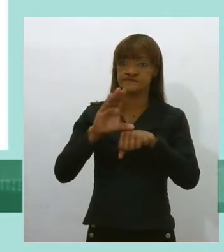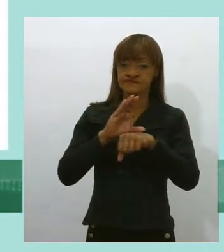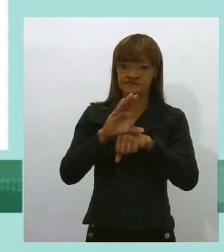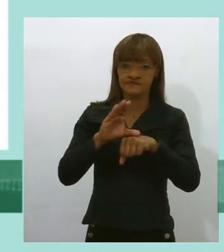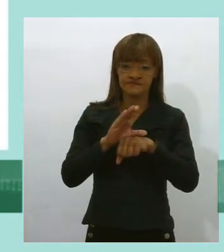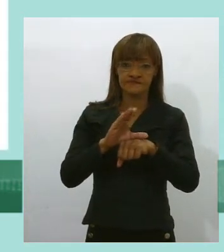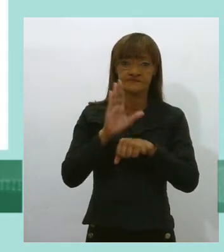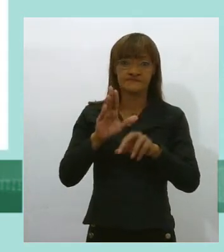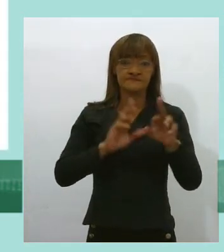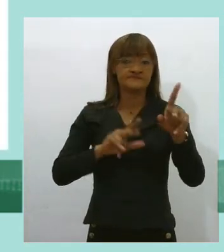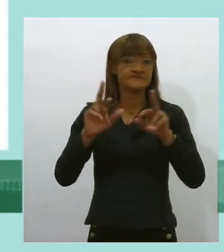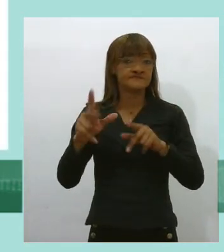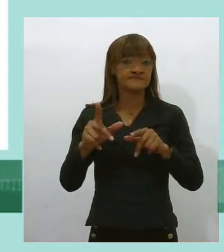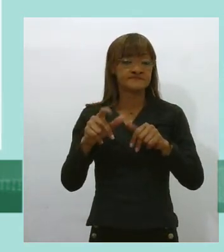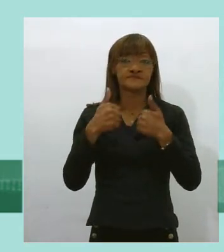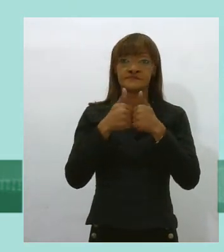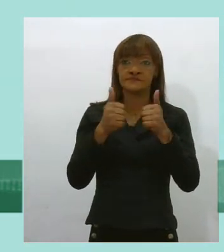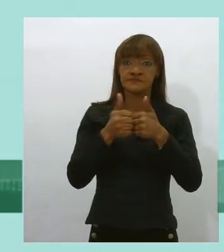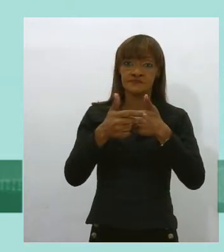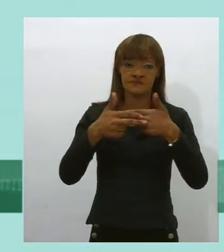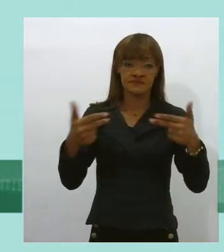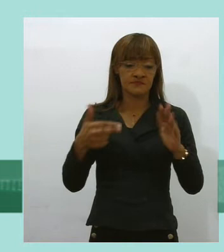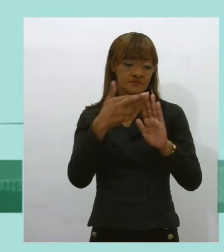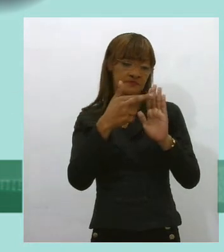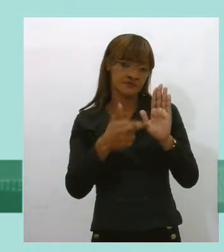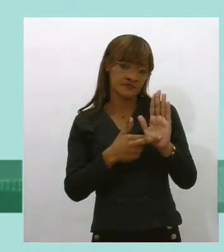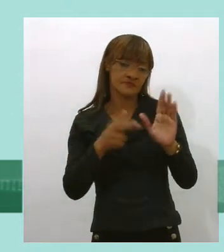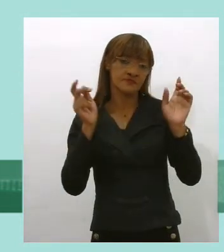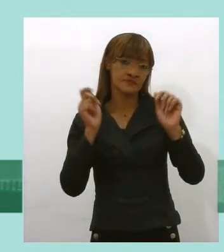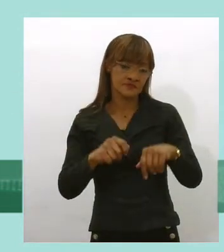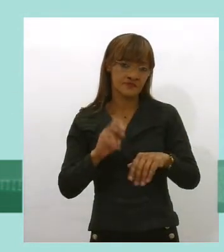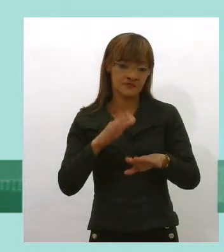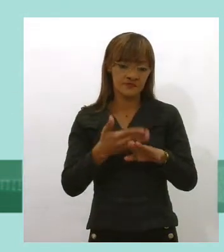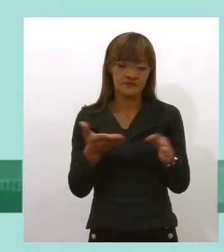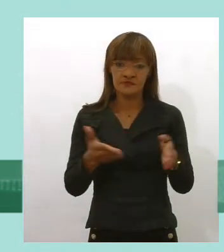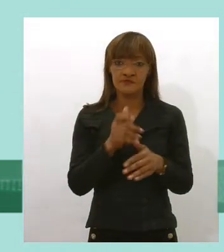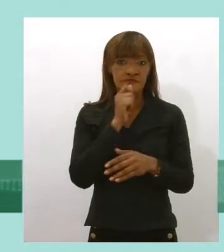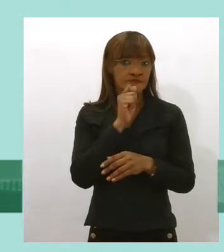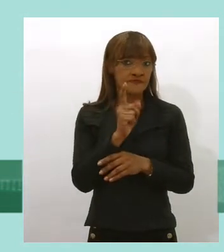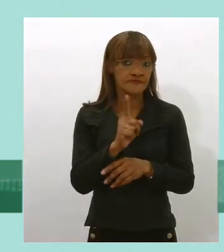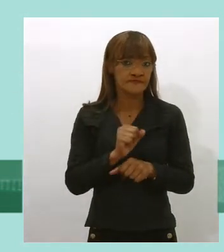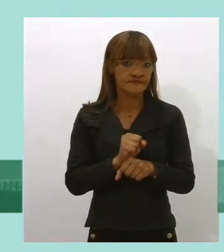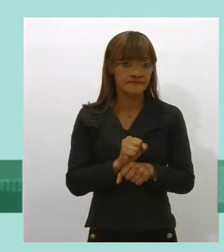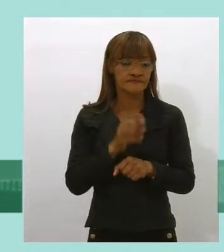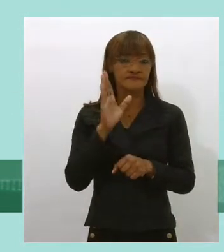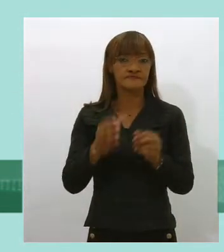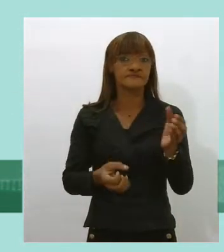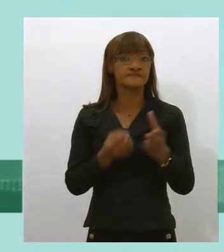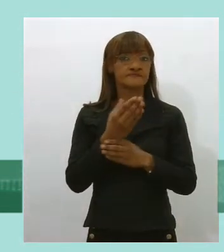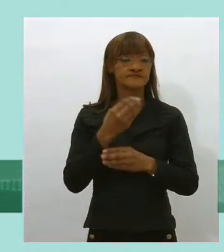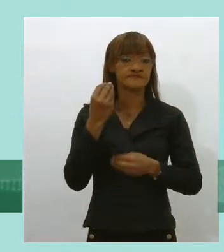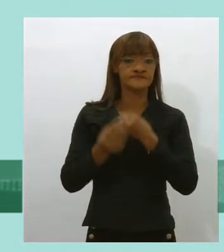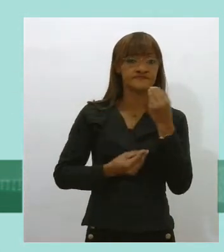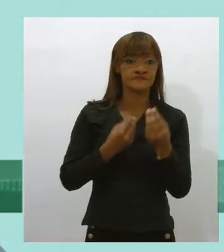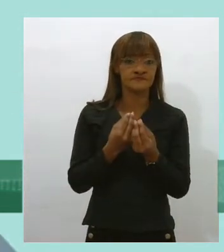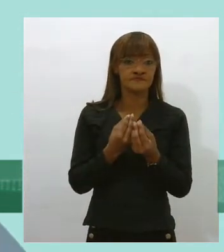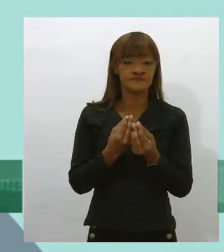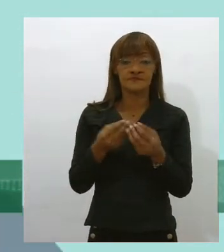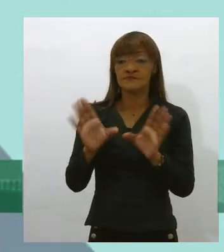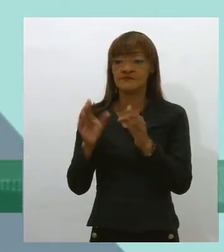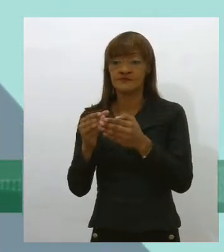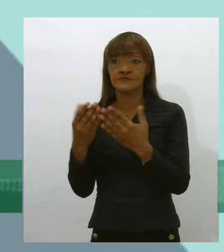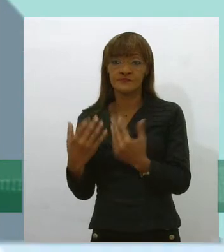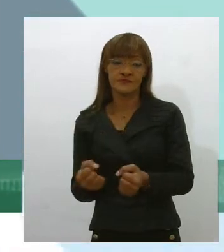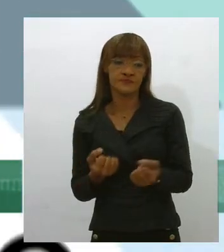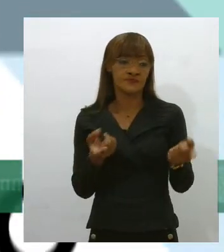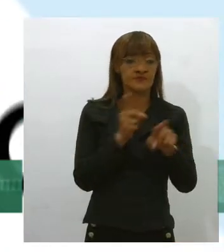transporte algumas regras para o seu funcionamento ainda não estão Claras isso tem gerado posições contra EA favor a regulação da mídia